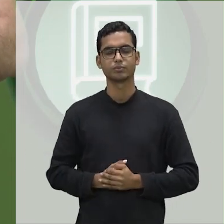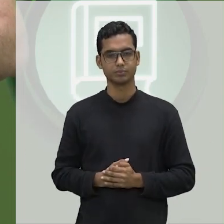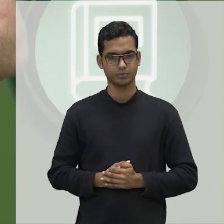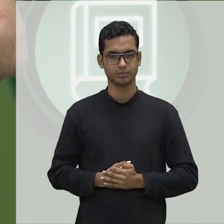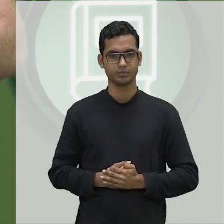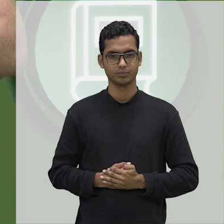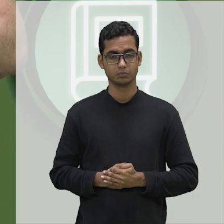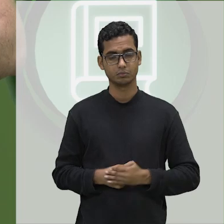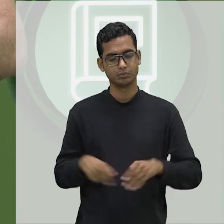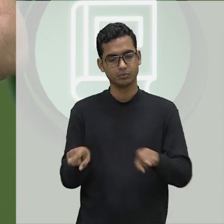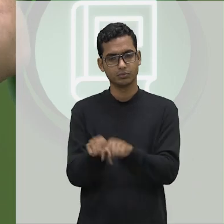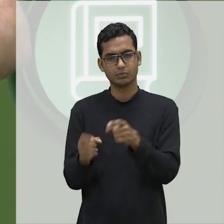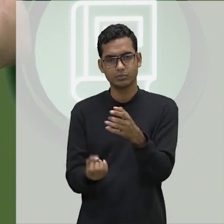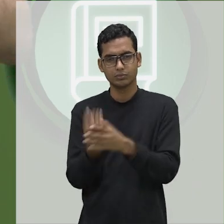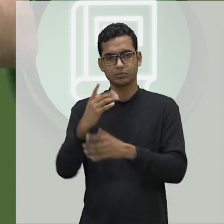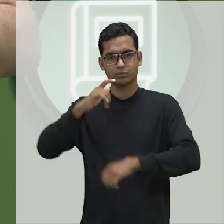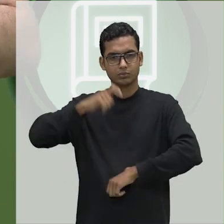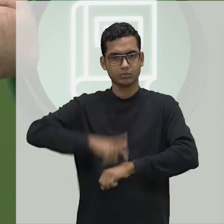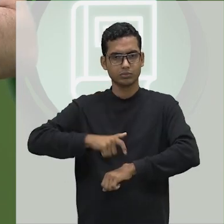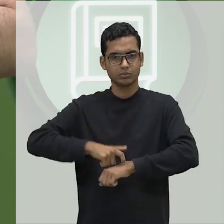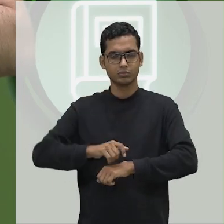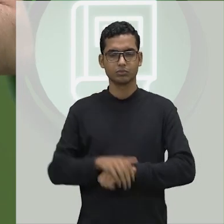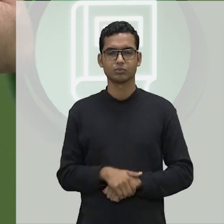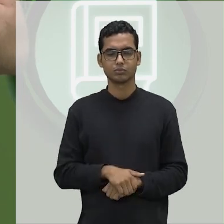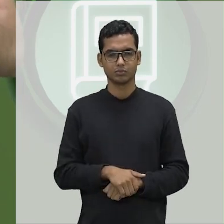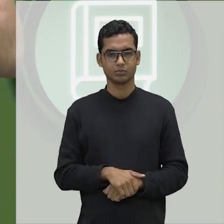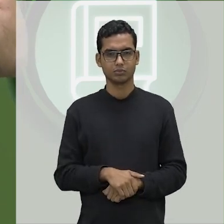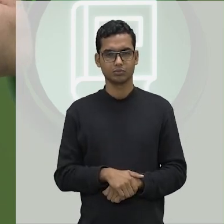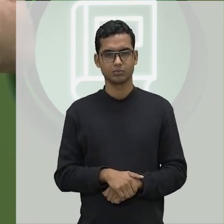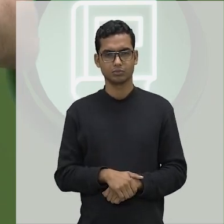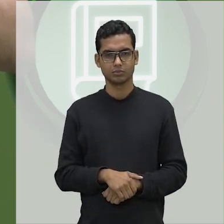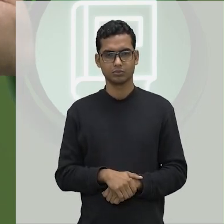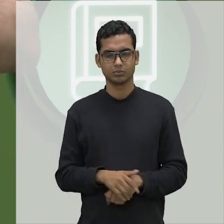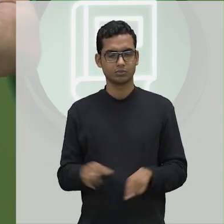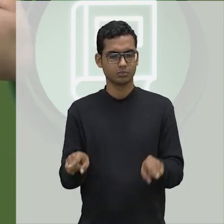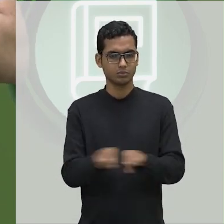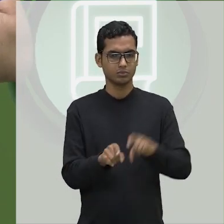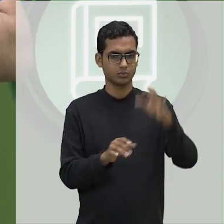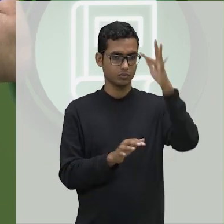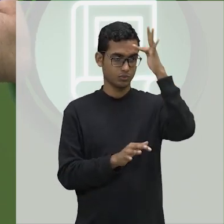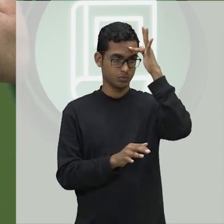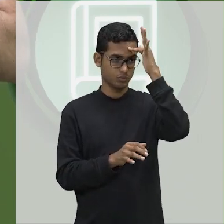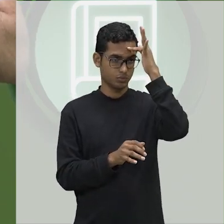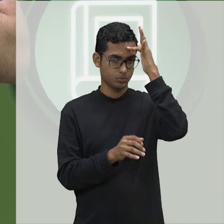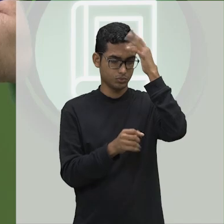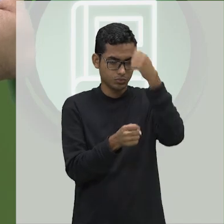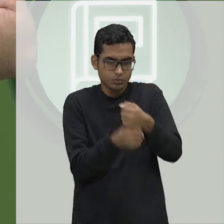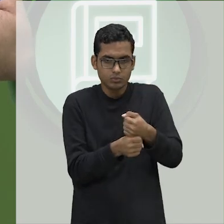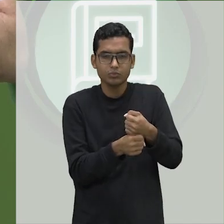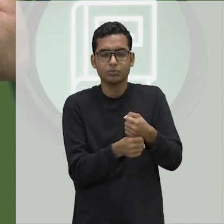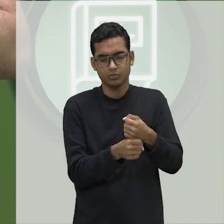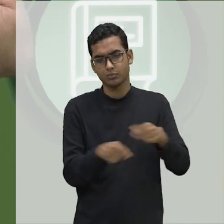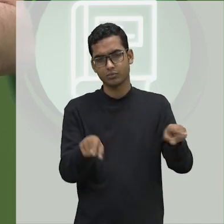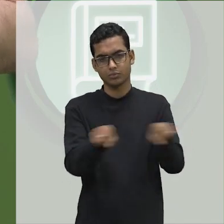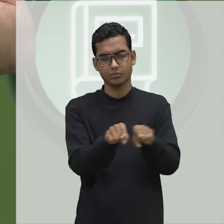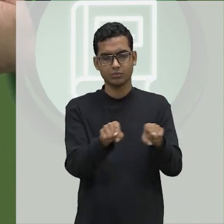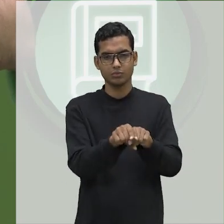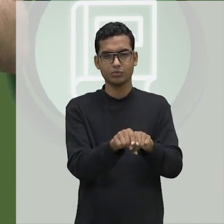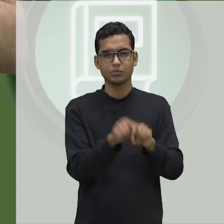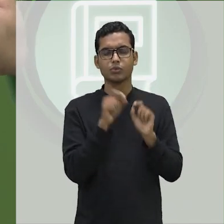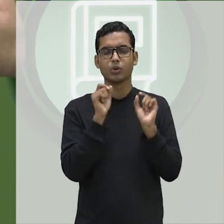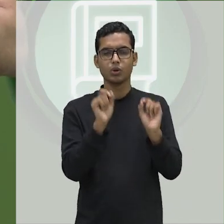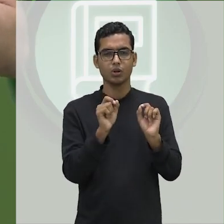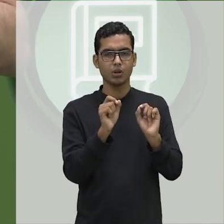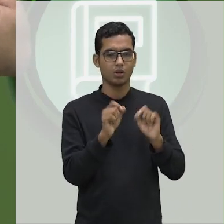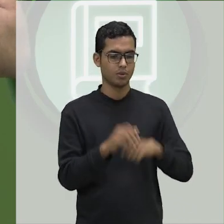havia criado o tempo, certo? E também, na física, nós temos uma resposta aí em que o tempo